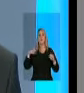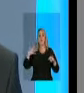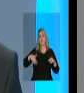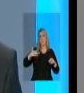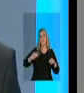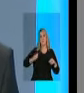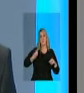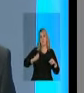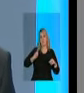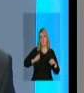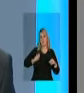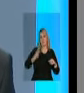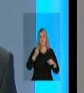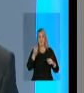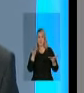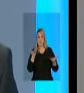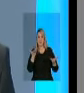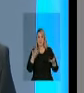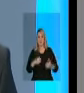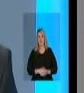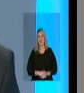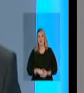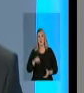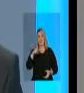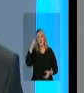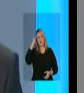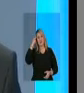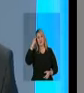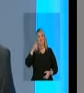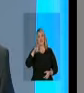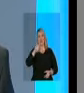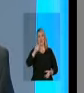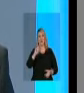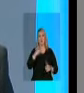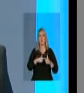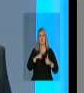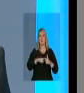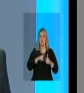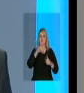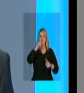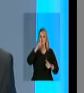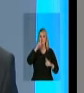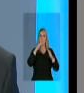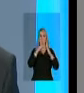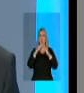senhor pensa... hoje o Rio de Janeiro tem um problema também muito grave de moradia.